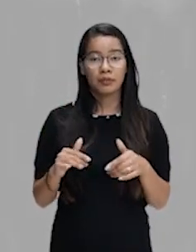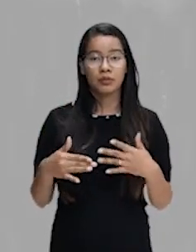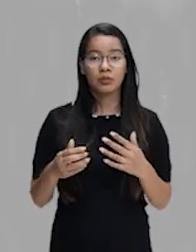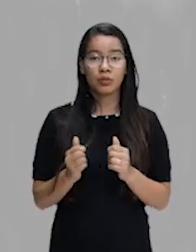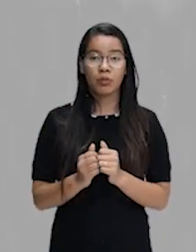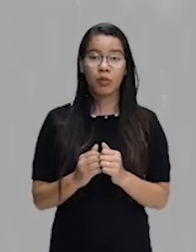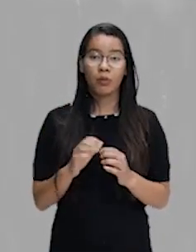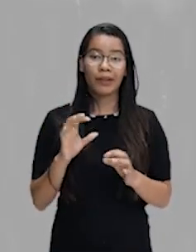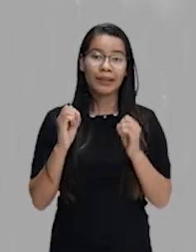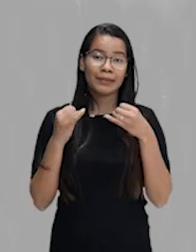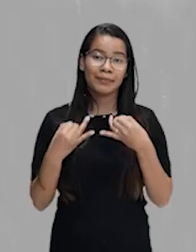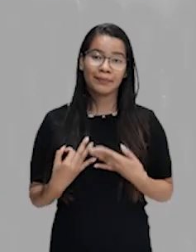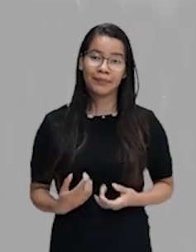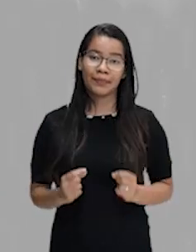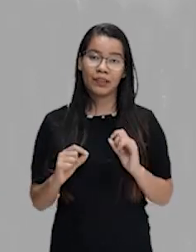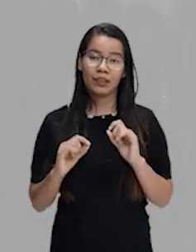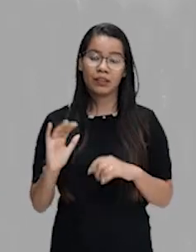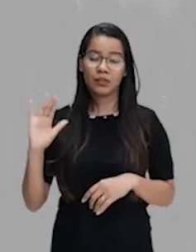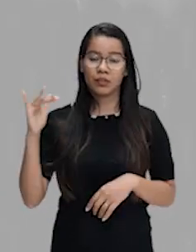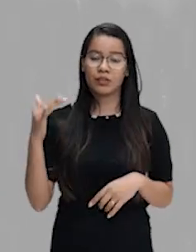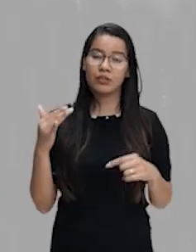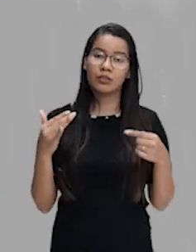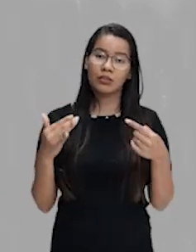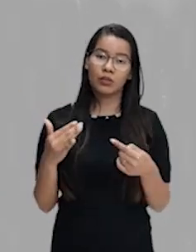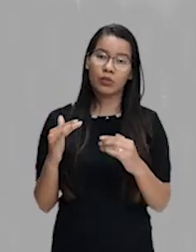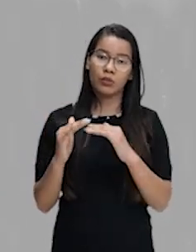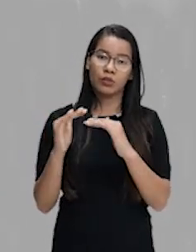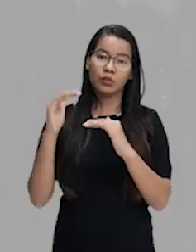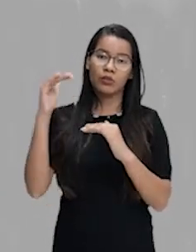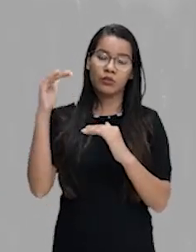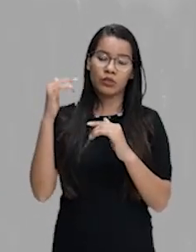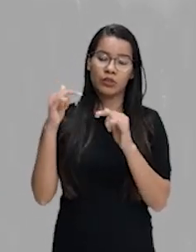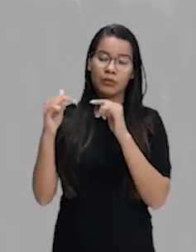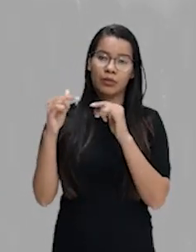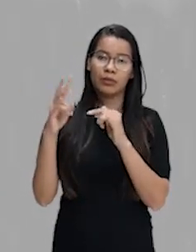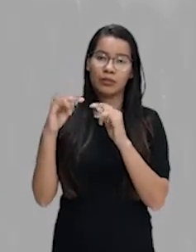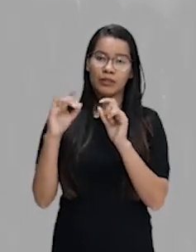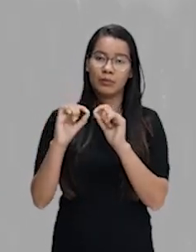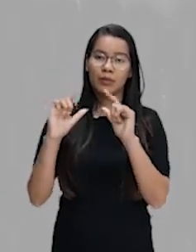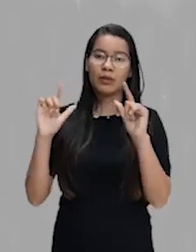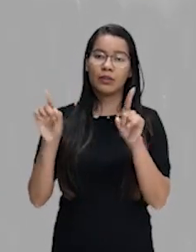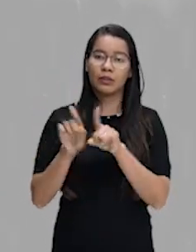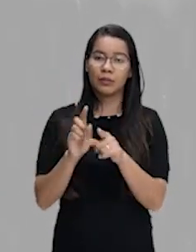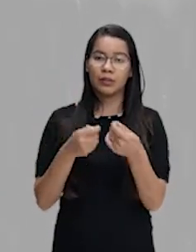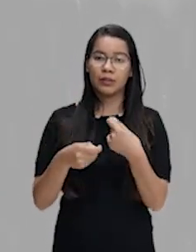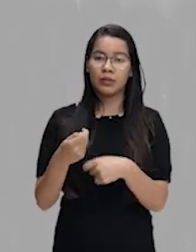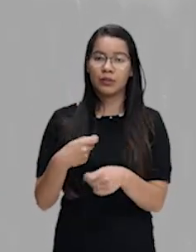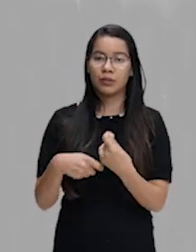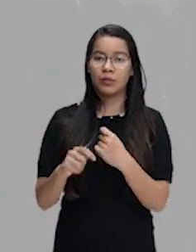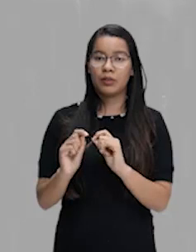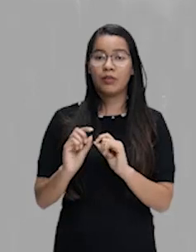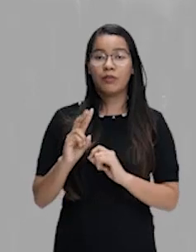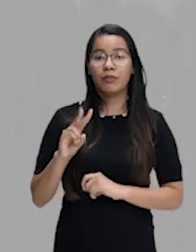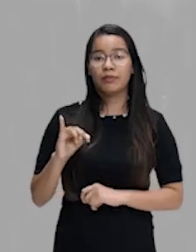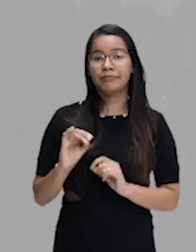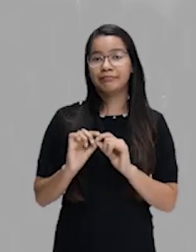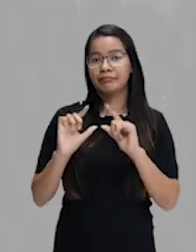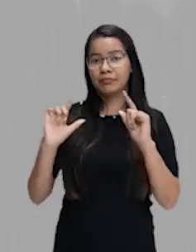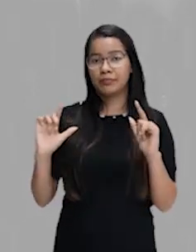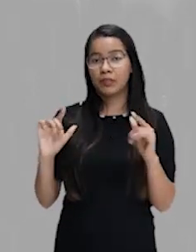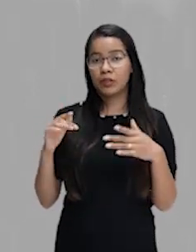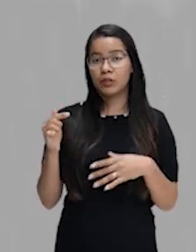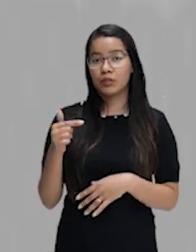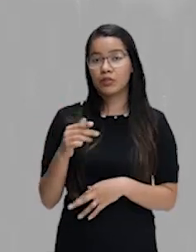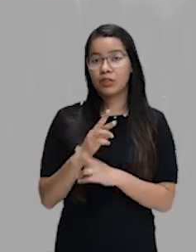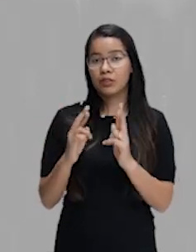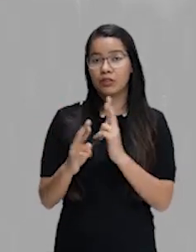a justificativa de que, acontecendo isso, o nível de emprego será maior e a economia tenderá a crescer mais. Então é isso que tem a